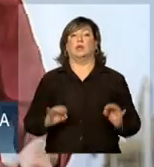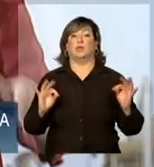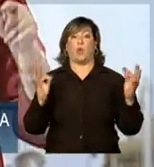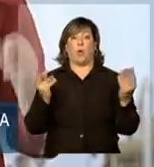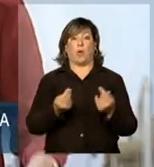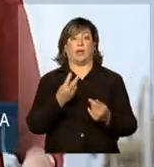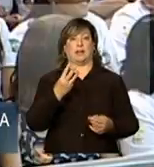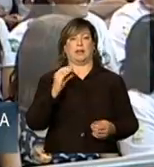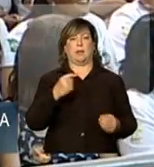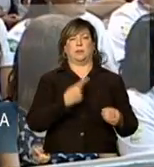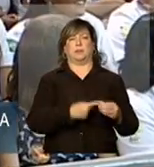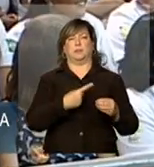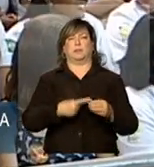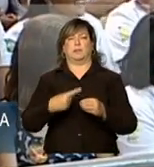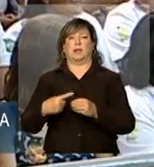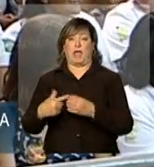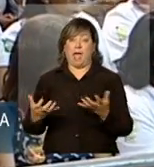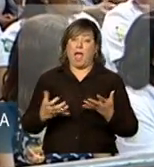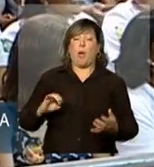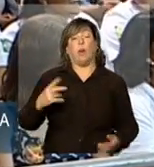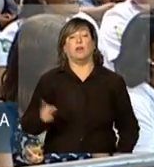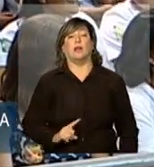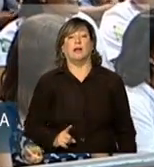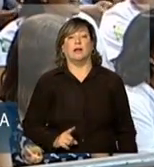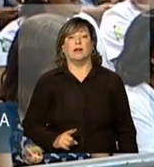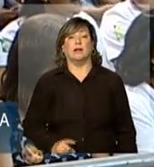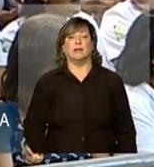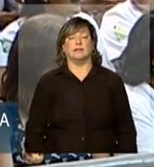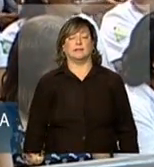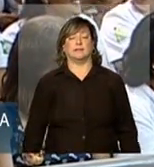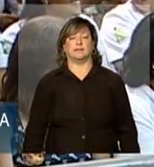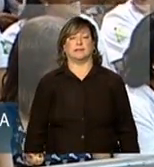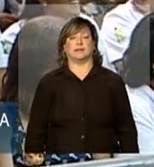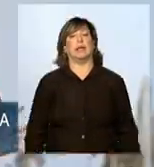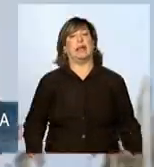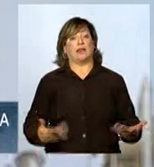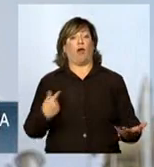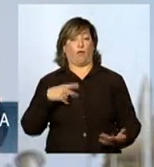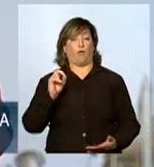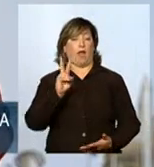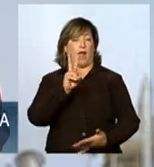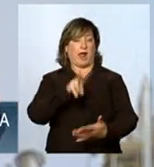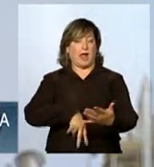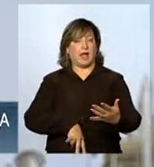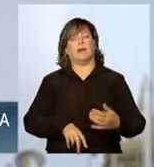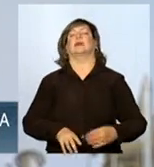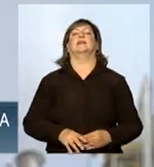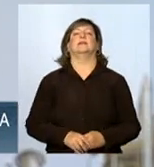os 30 municípios. Querem ou não querem? Então, vou ler.